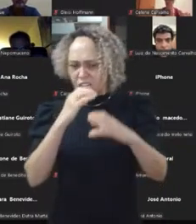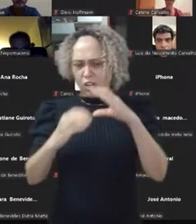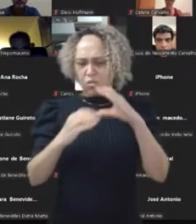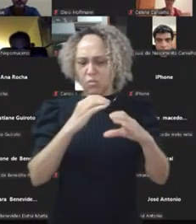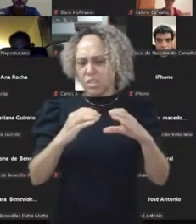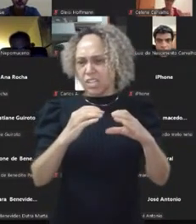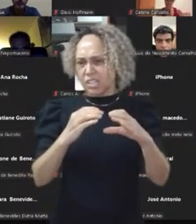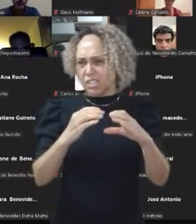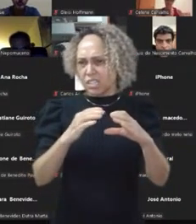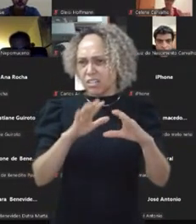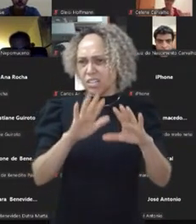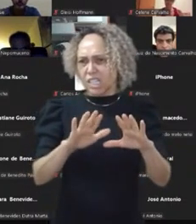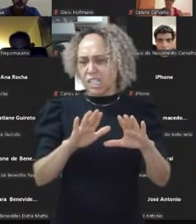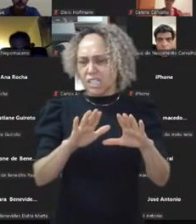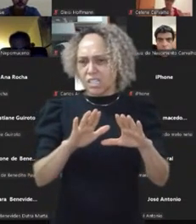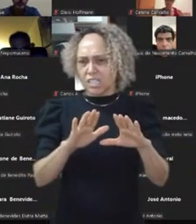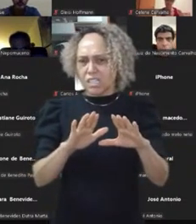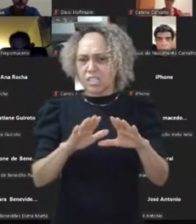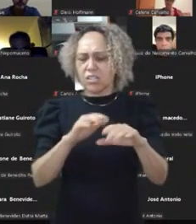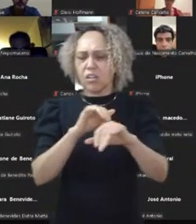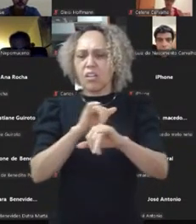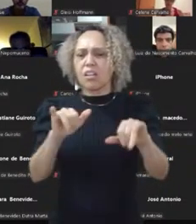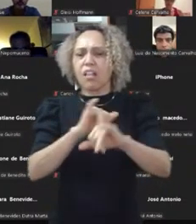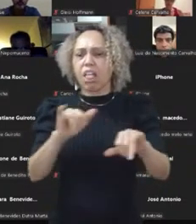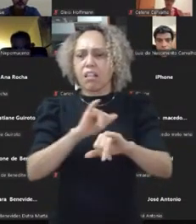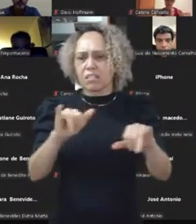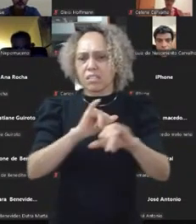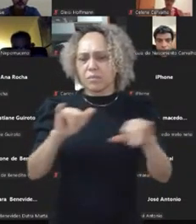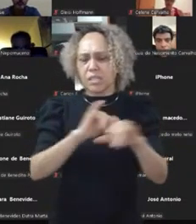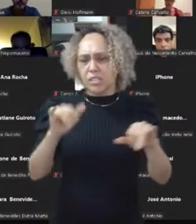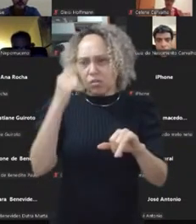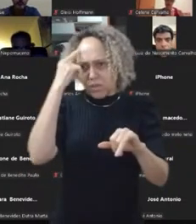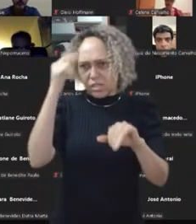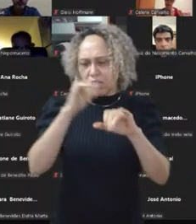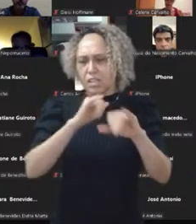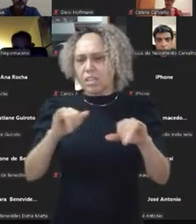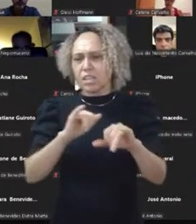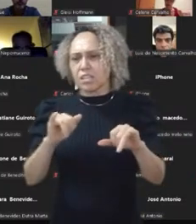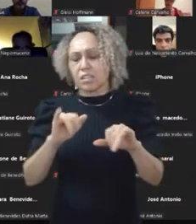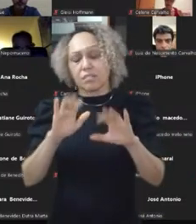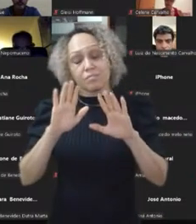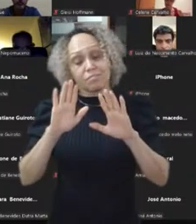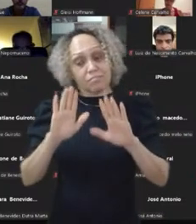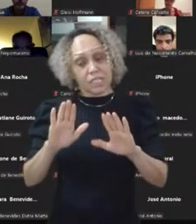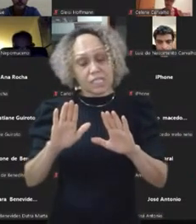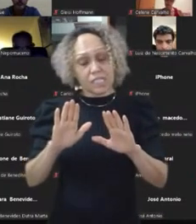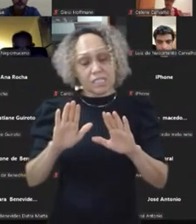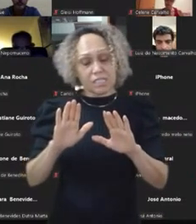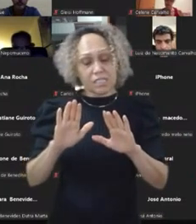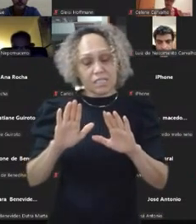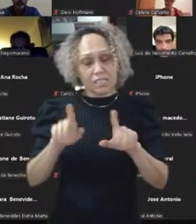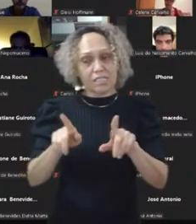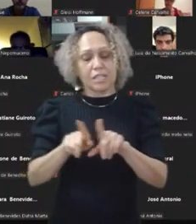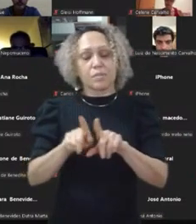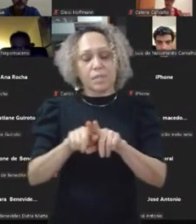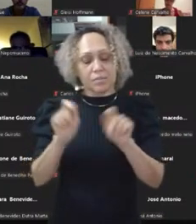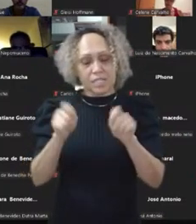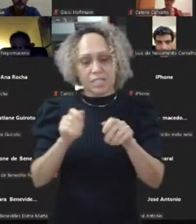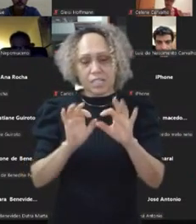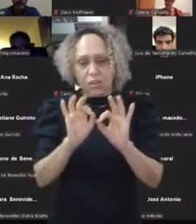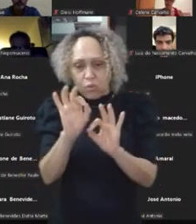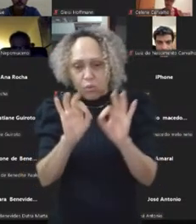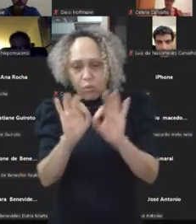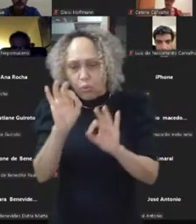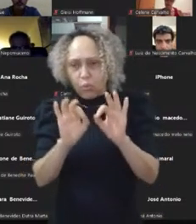eh relatar transmitir uma ideia e não construir um tipo de realidade construir um tipo